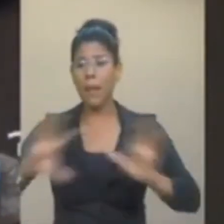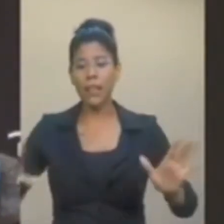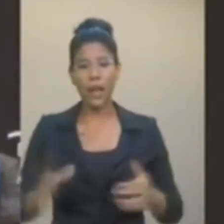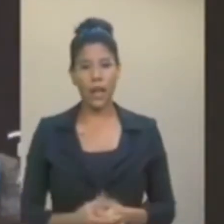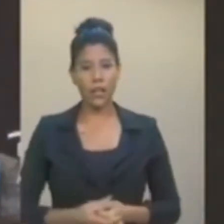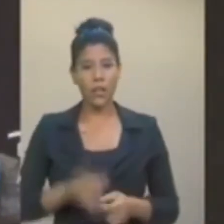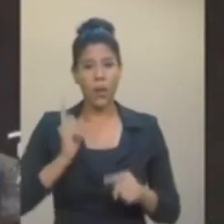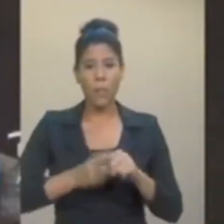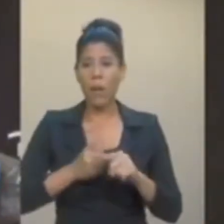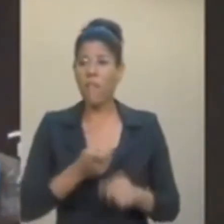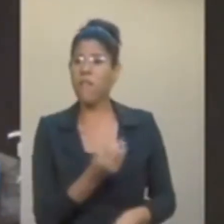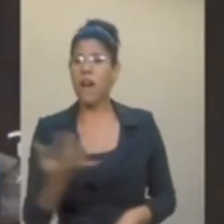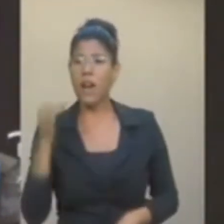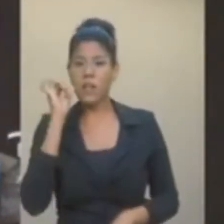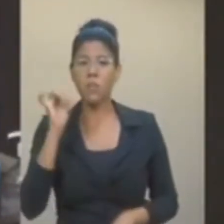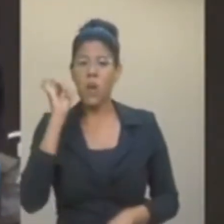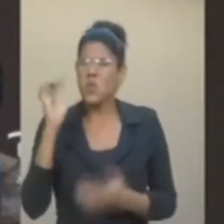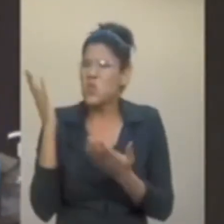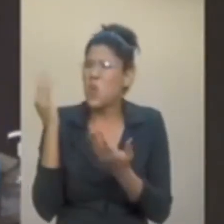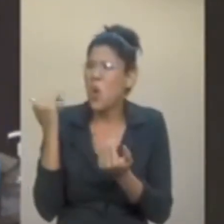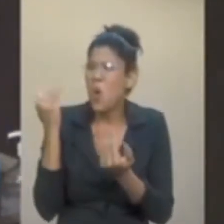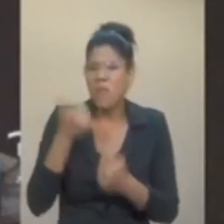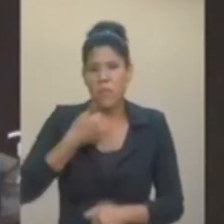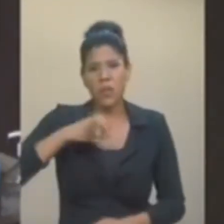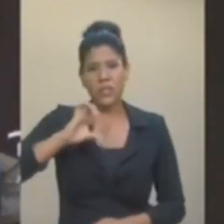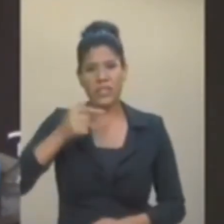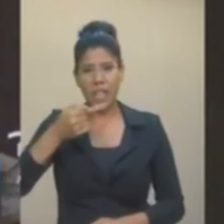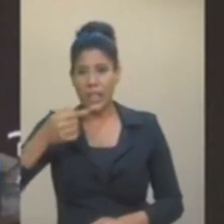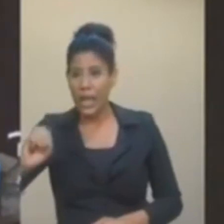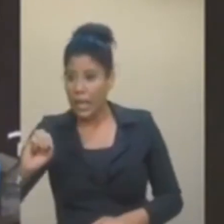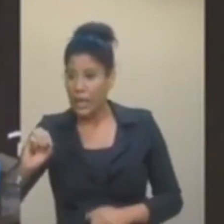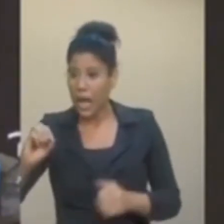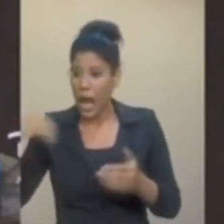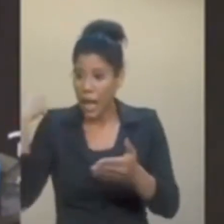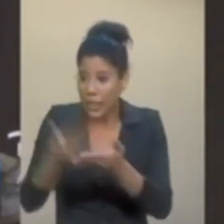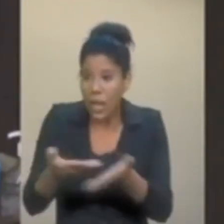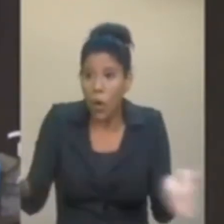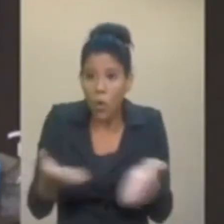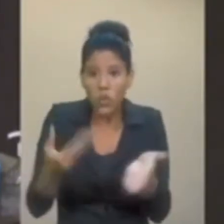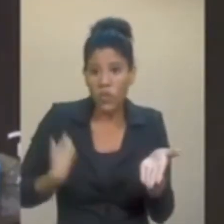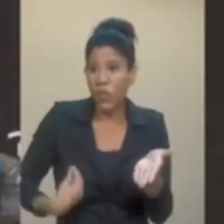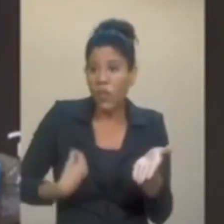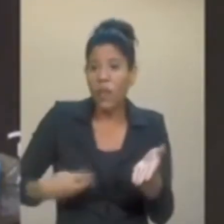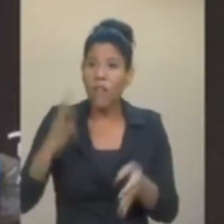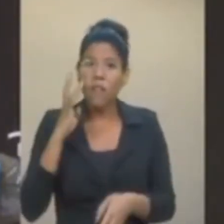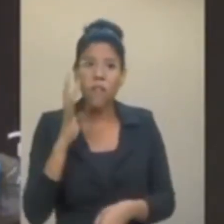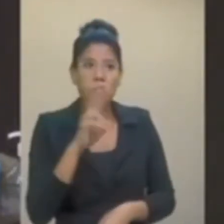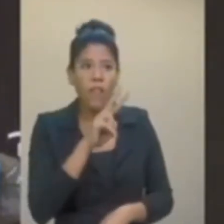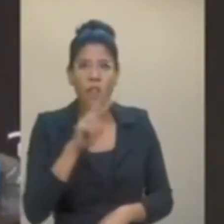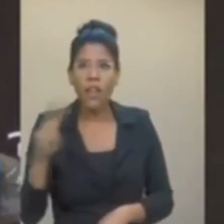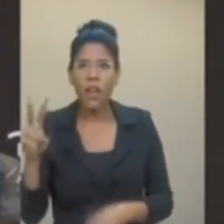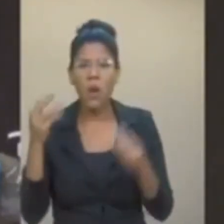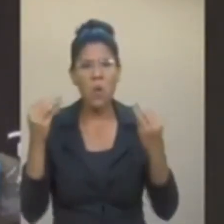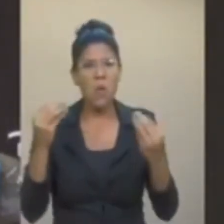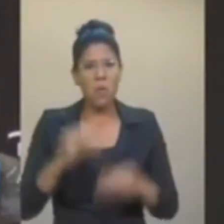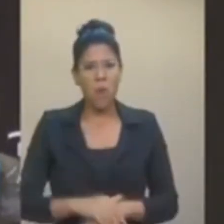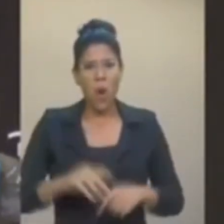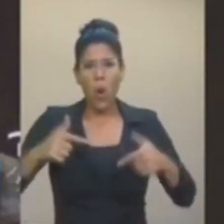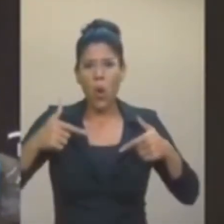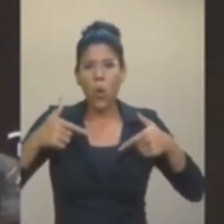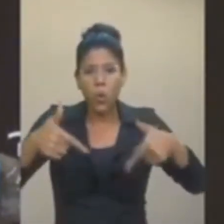inclusive, ainda eram jovens na década de 70 e estão presenciando o Brasil de hoje. Lutaram para a gente ter